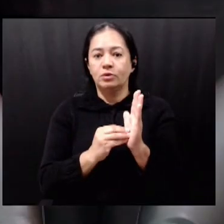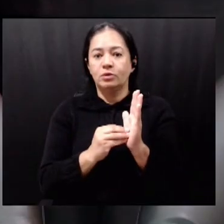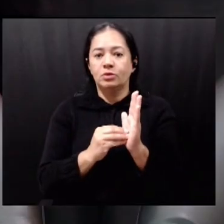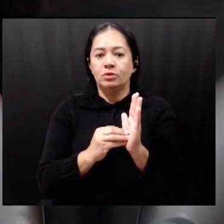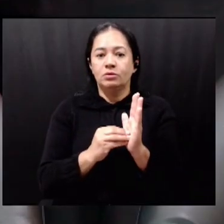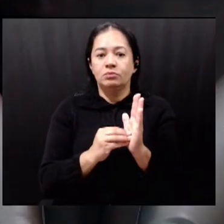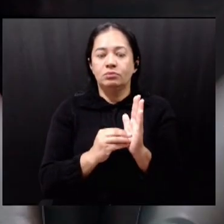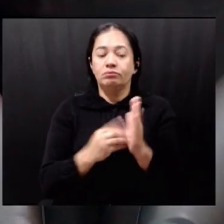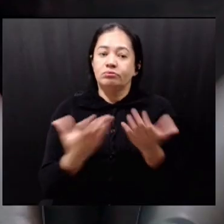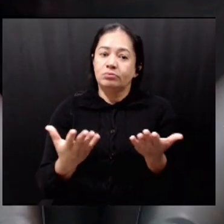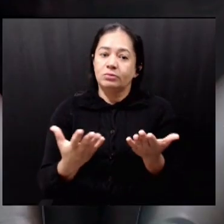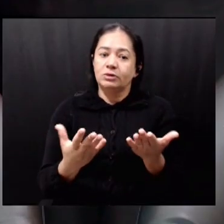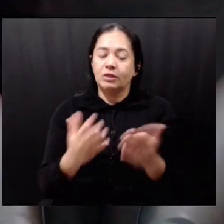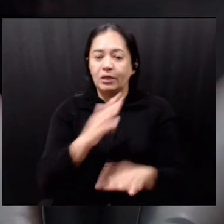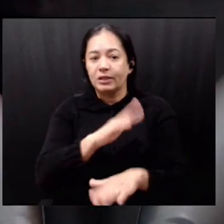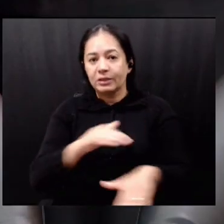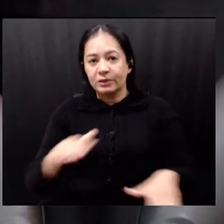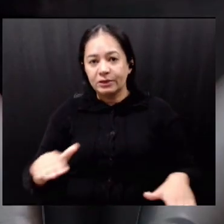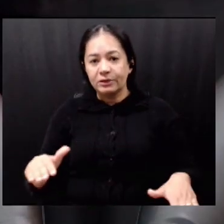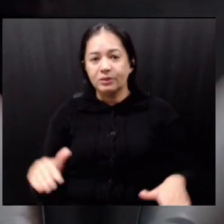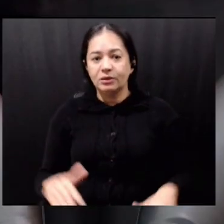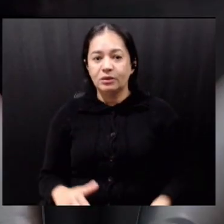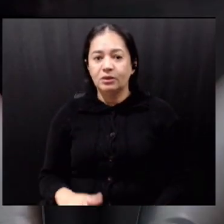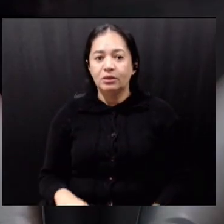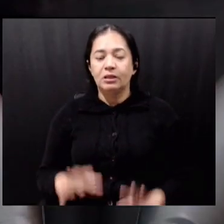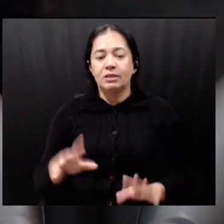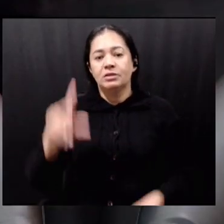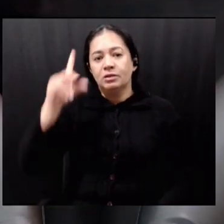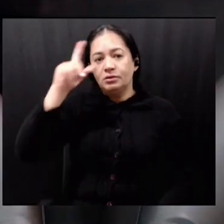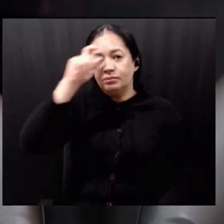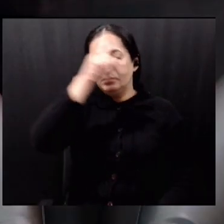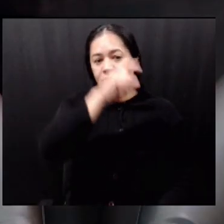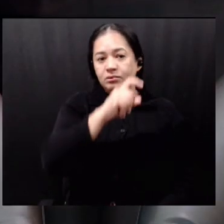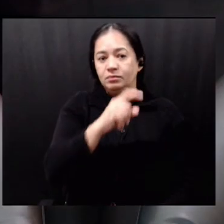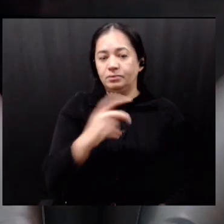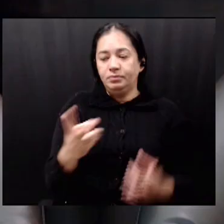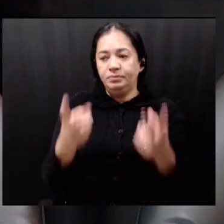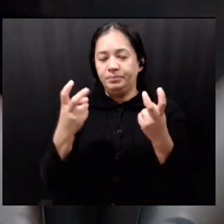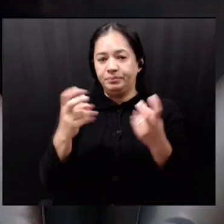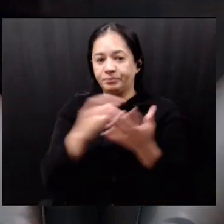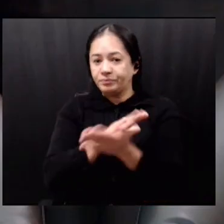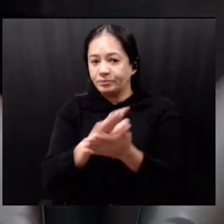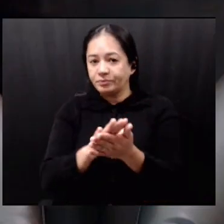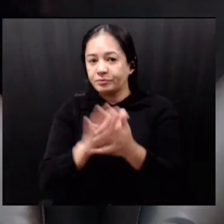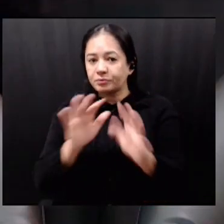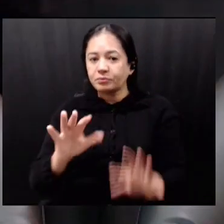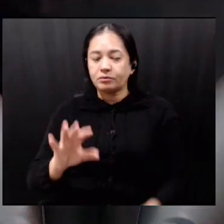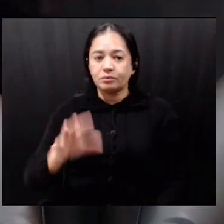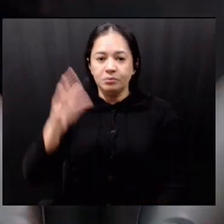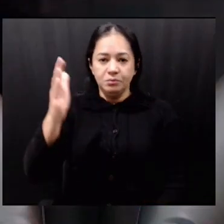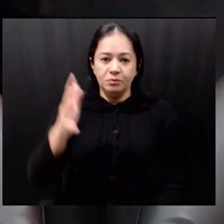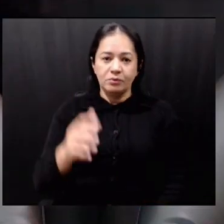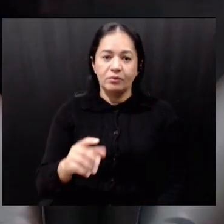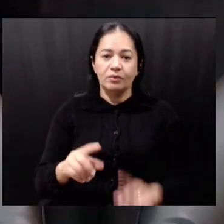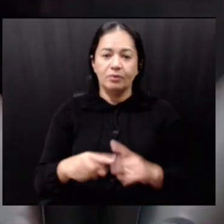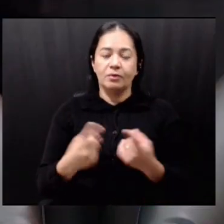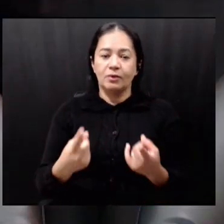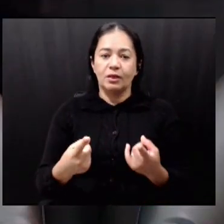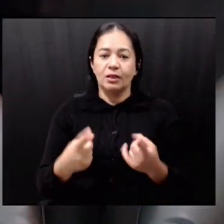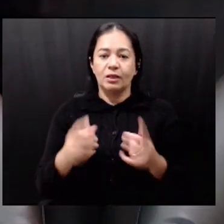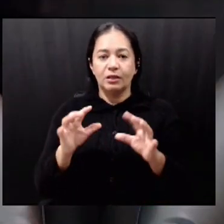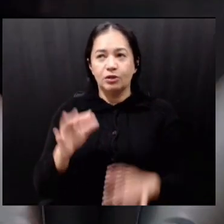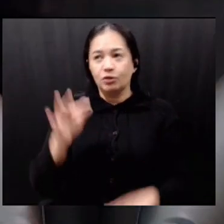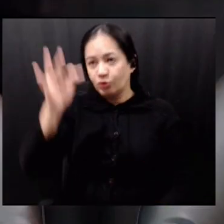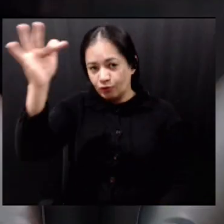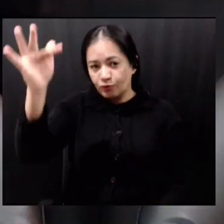vai ter essa dificuldade, ela não vai perceber que isso tá acontecendo. Mas aí isso na frente, né, no futuro, vai